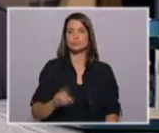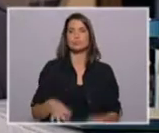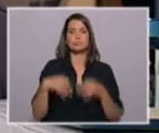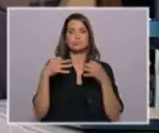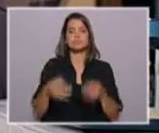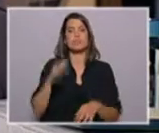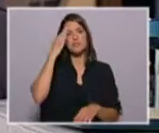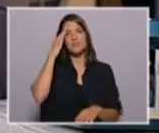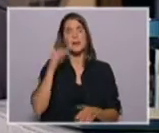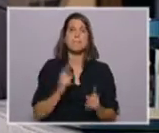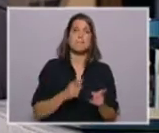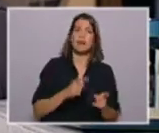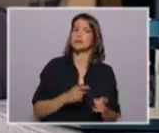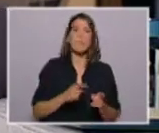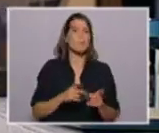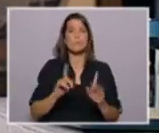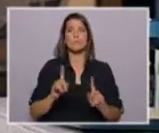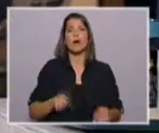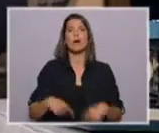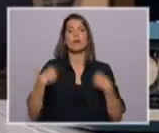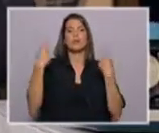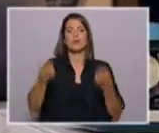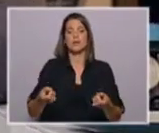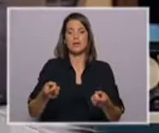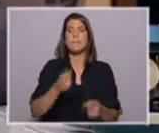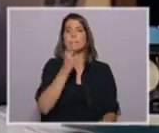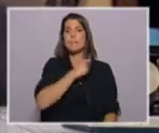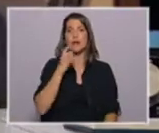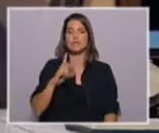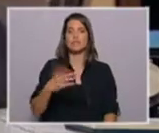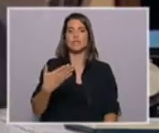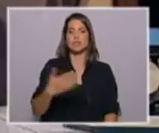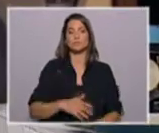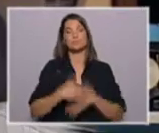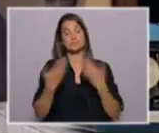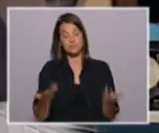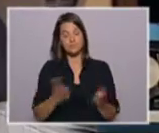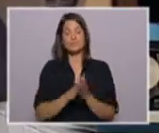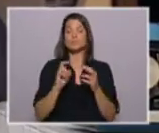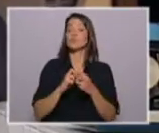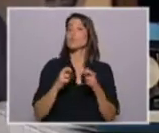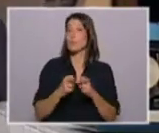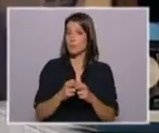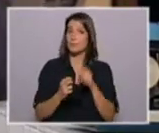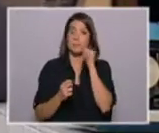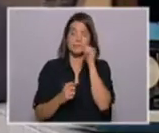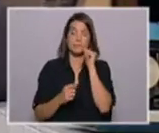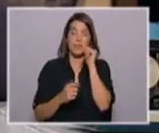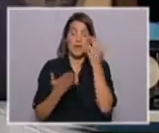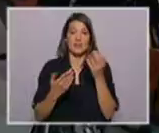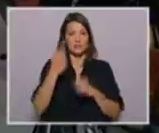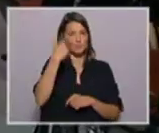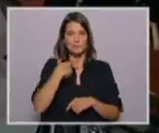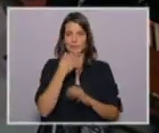era fevereiro ou março. Já não era fevereiro ou março, era para maio de 61. Pois bem, o problema é que, isto é uma